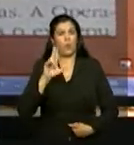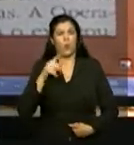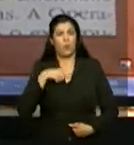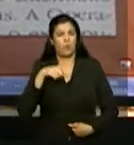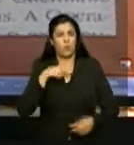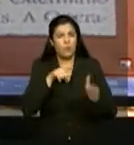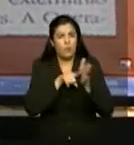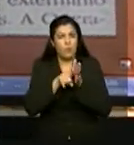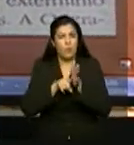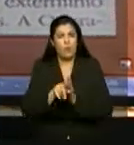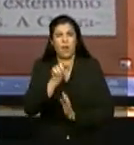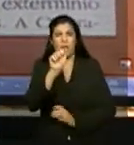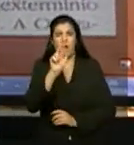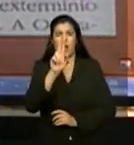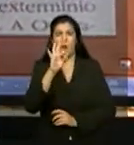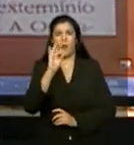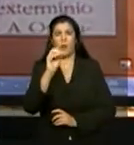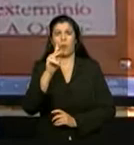por uma autópsia